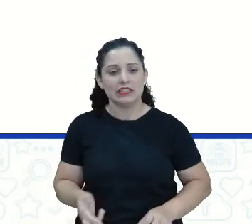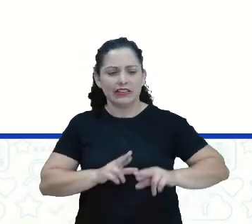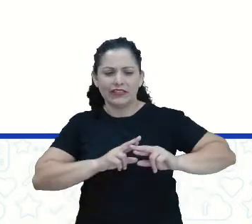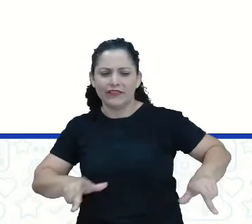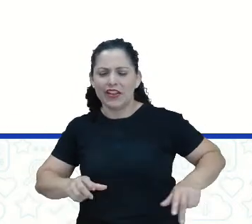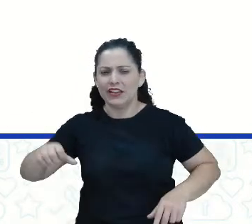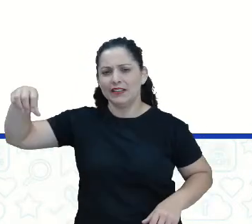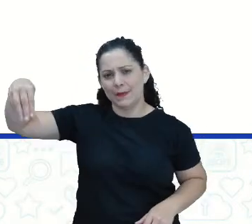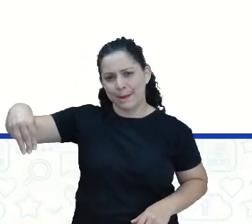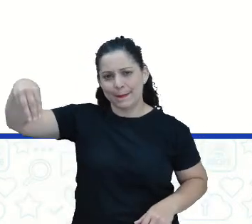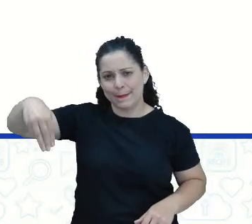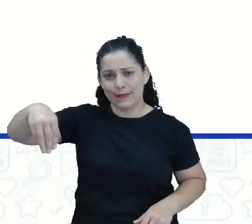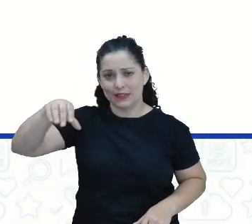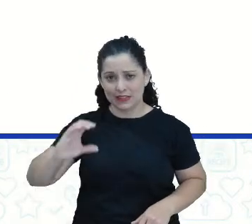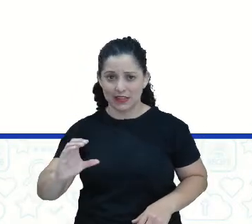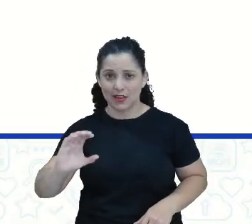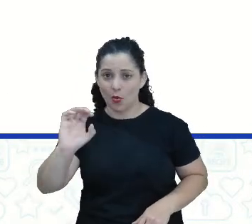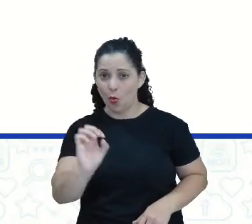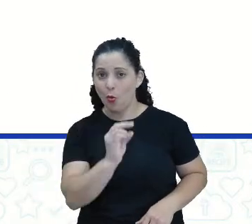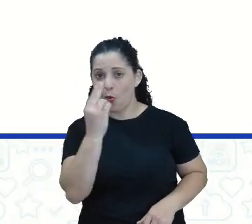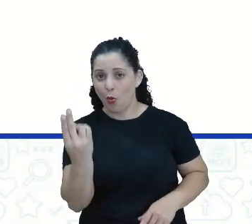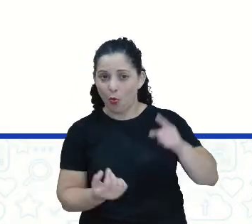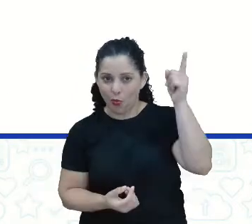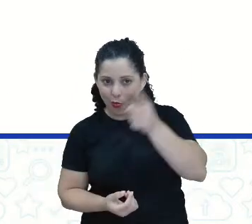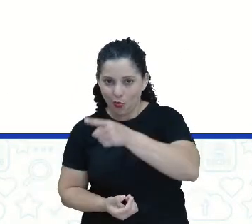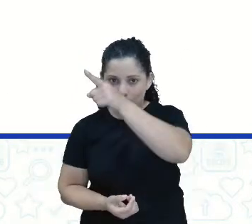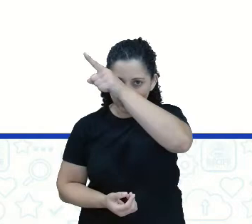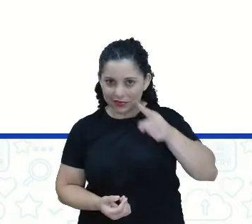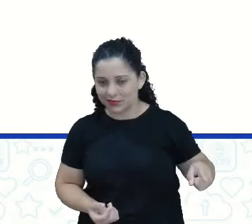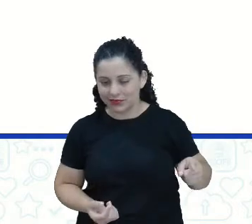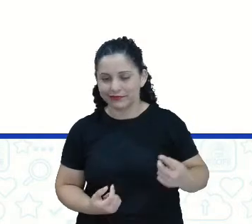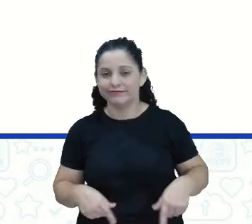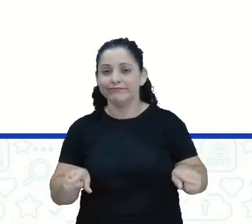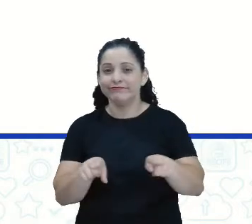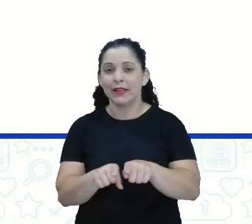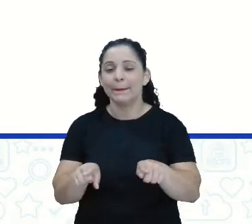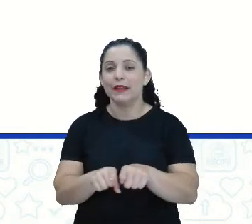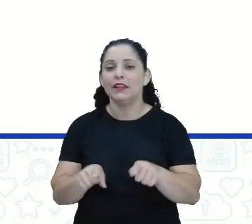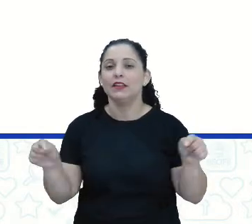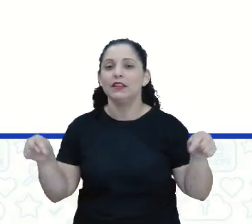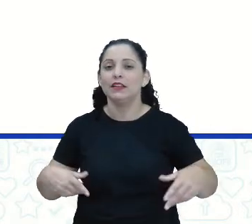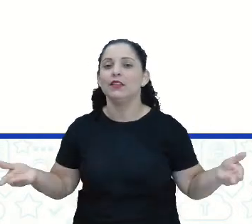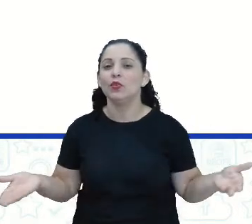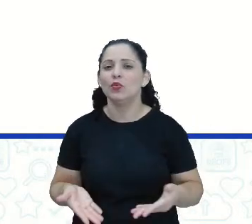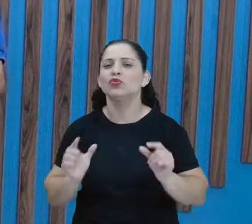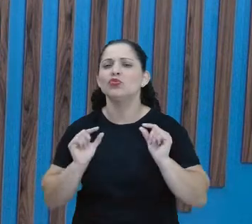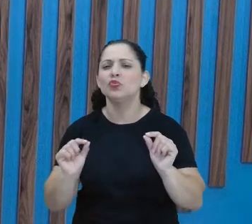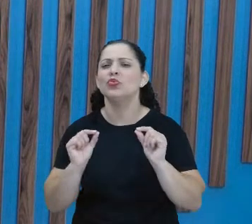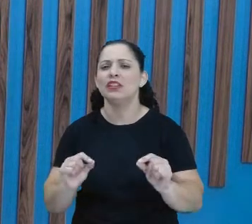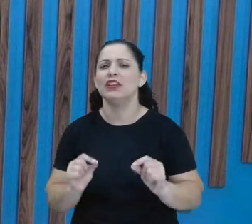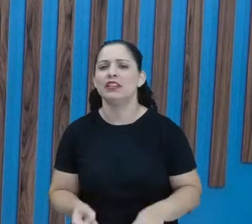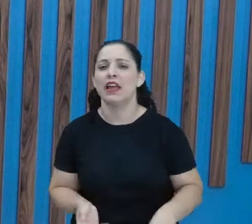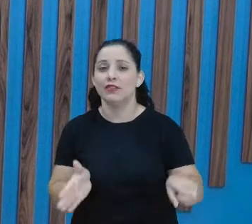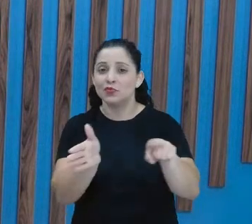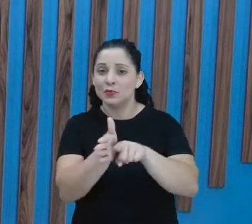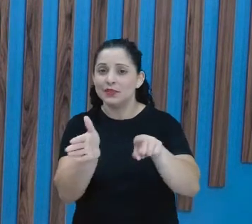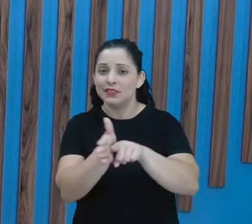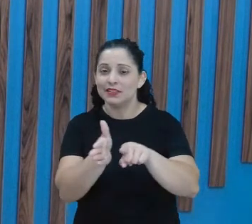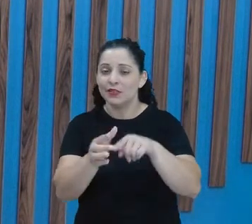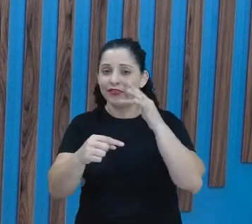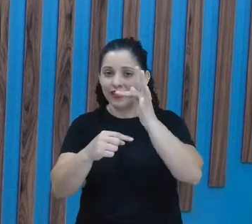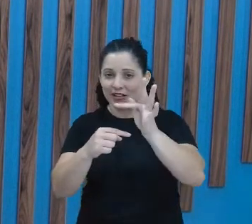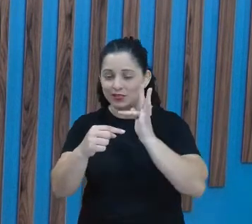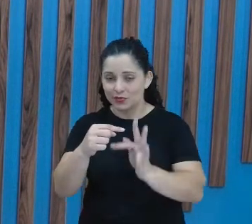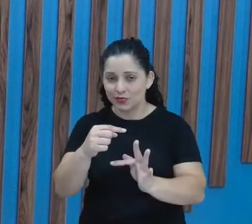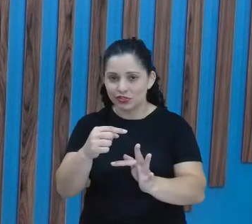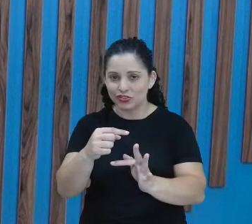ou faz o método borboleta. Também a gente fez hoje, subtração de frações com denominadores iguais.